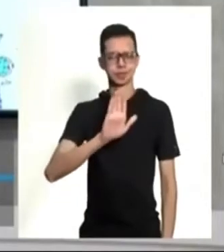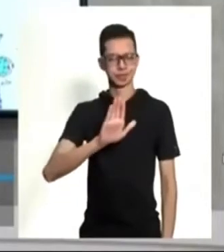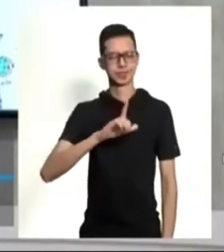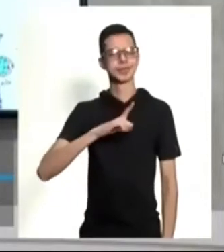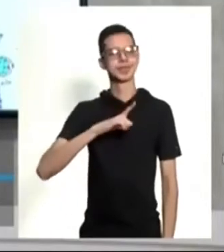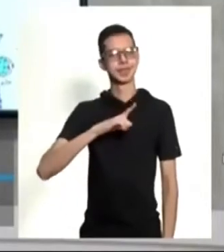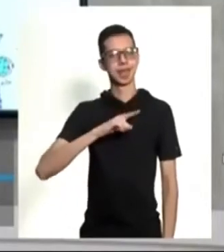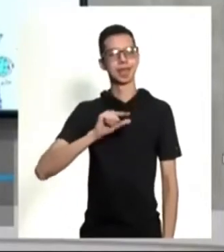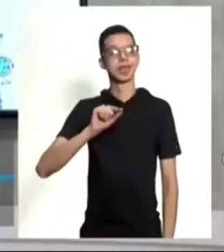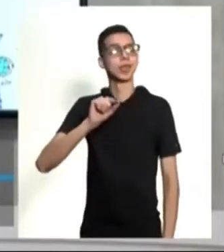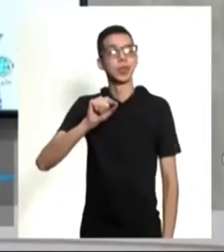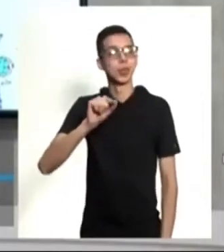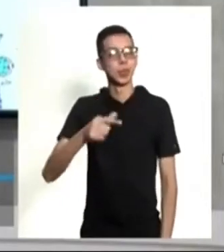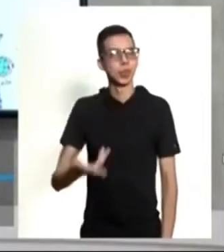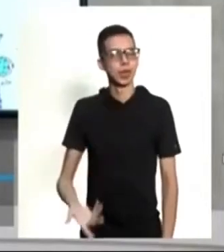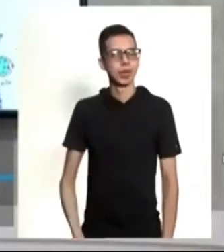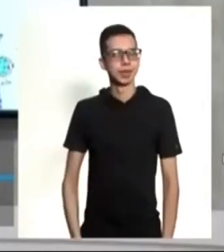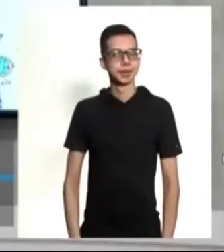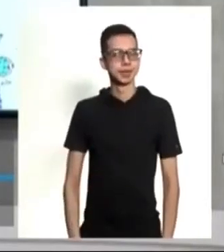não